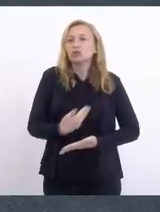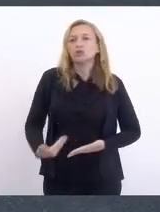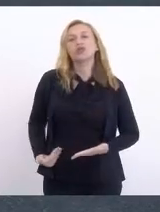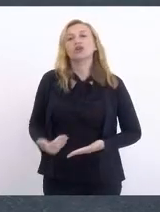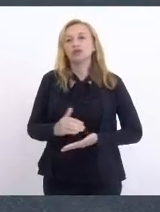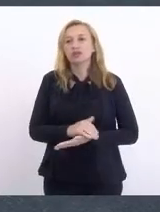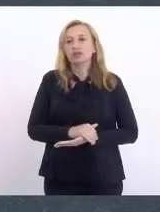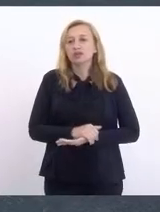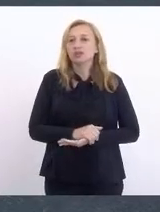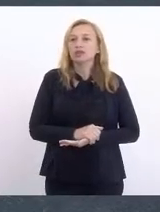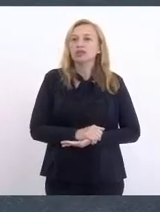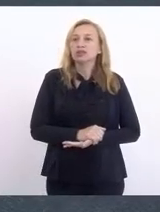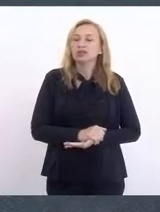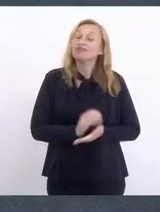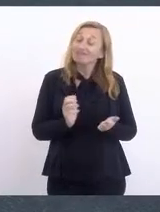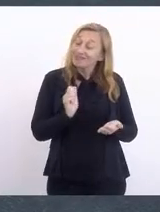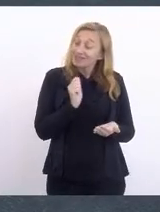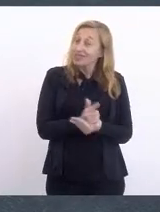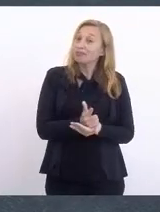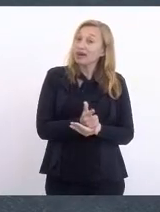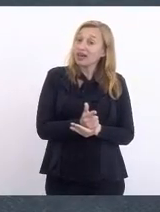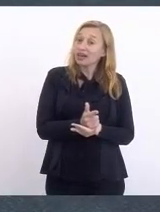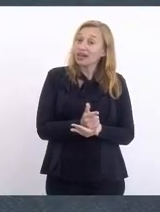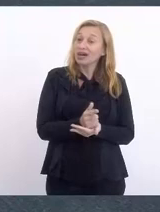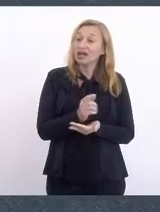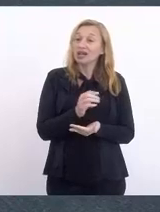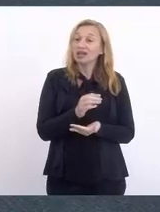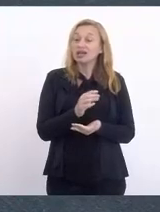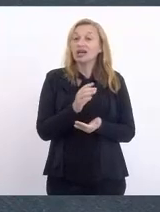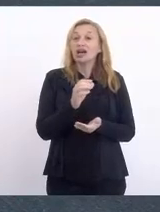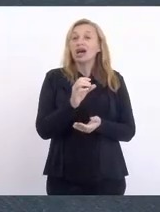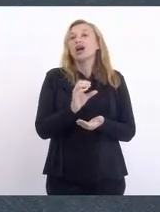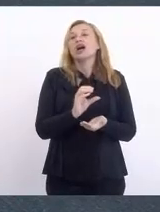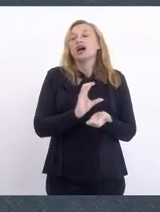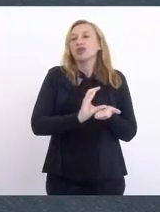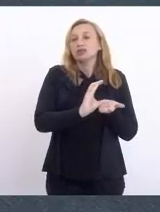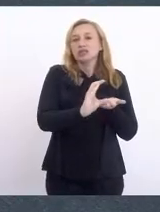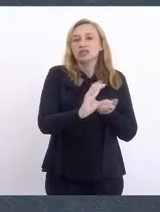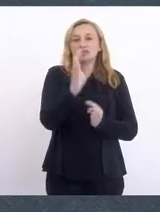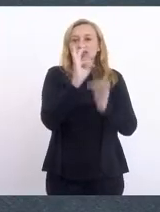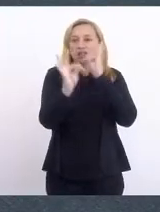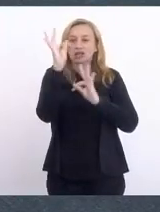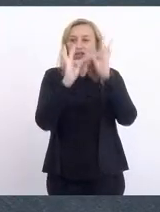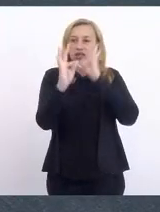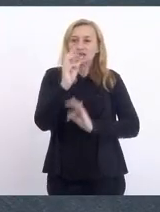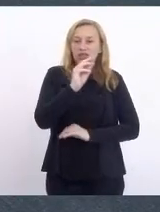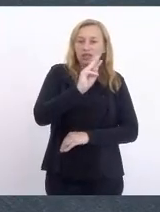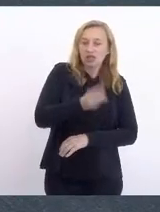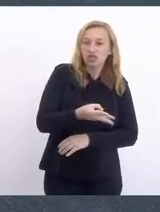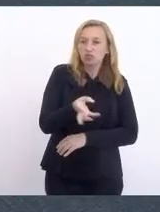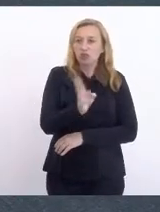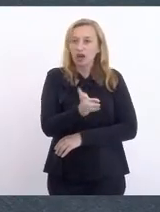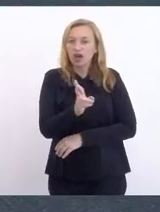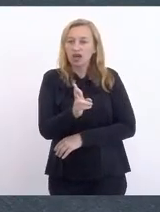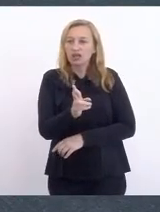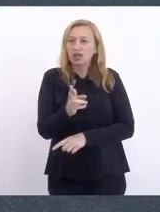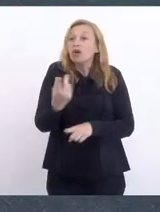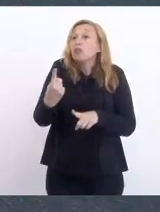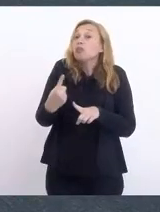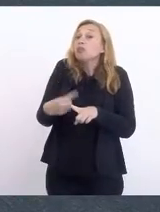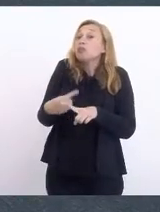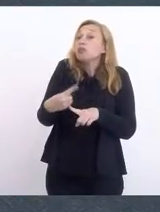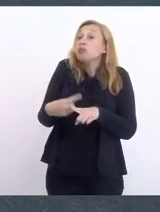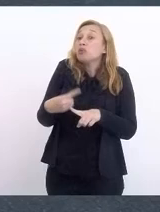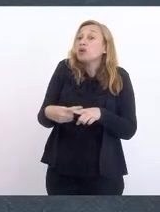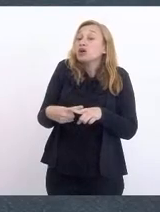Governo foi a iniciativa de pagar o chamado auxílio tecnológico né o valor de 3 mil reais e por quê que isso